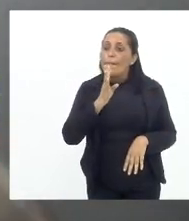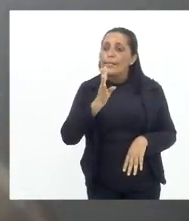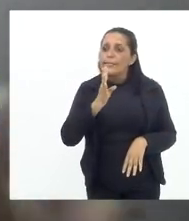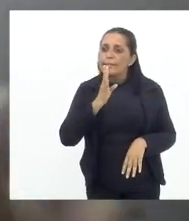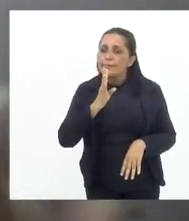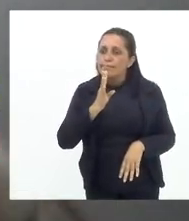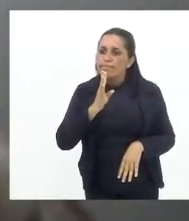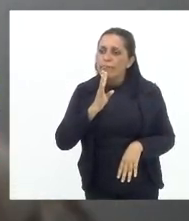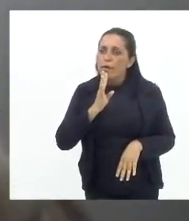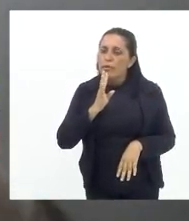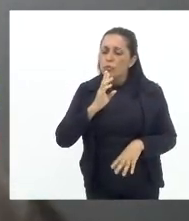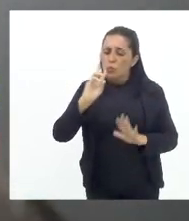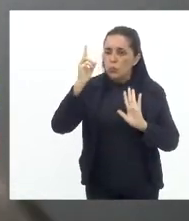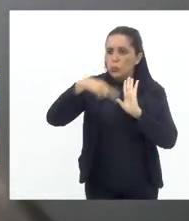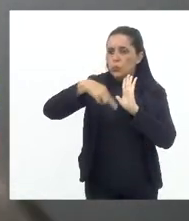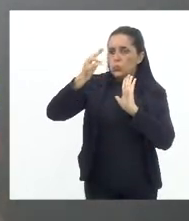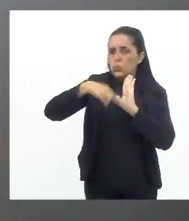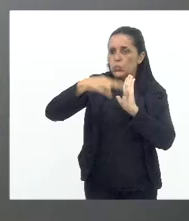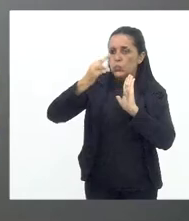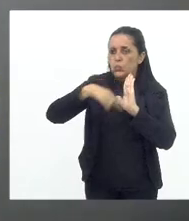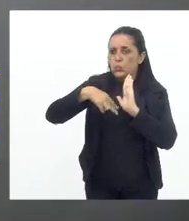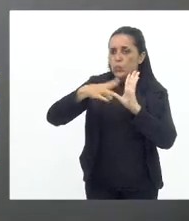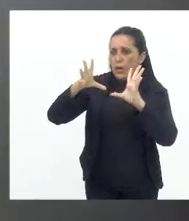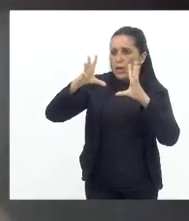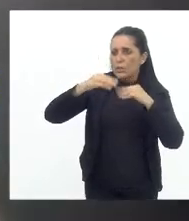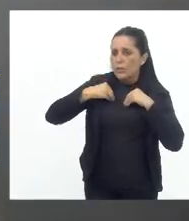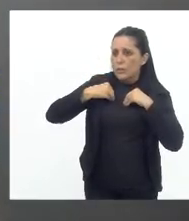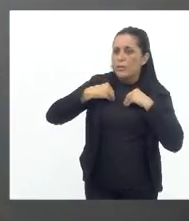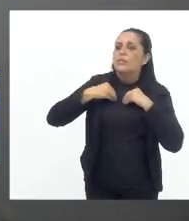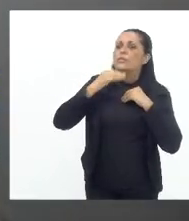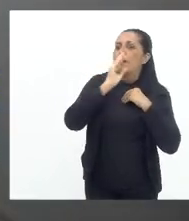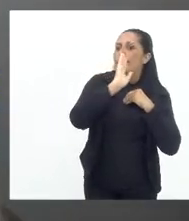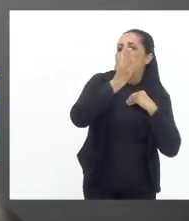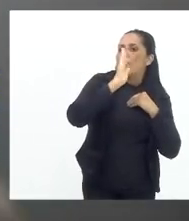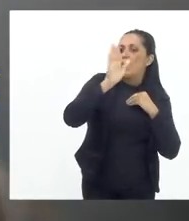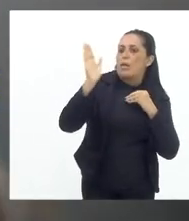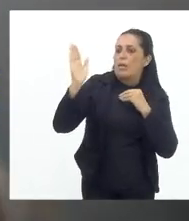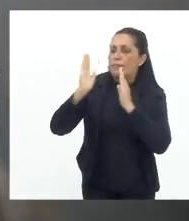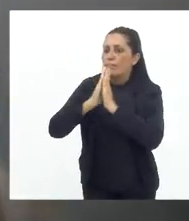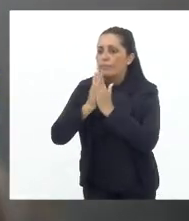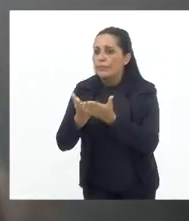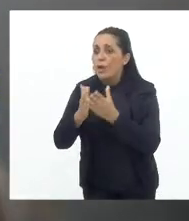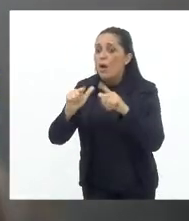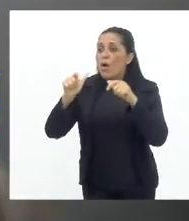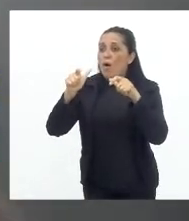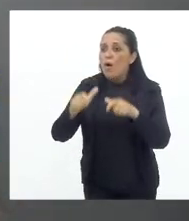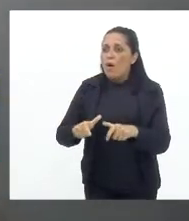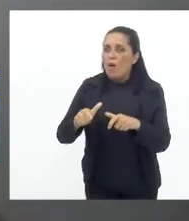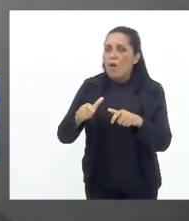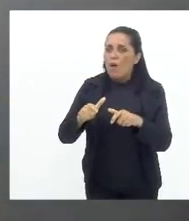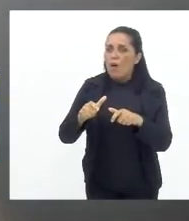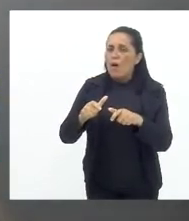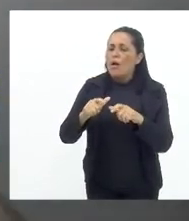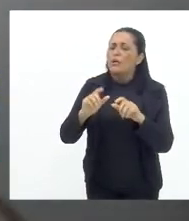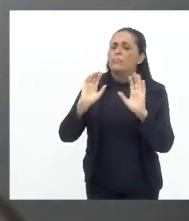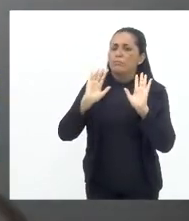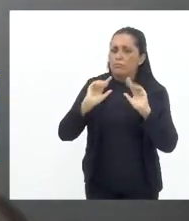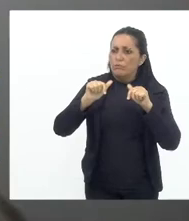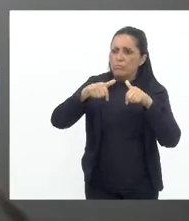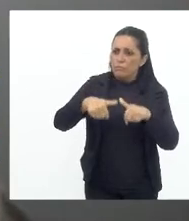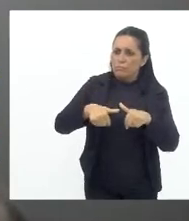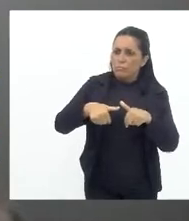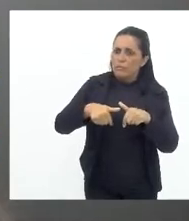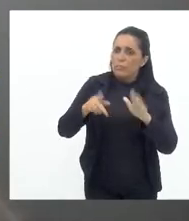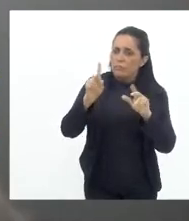vir com a leitura adquirida exatamente na biblioteca onde o apenado está comprando alguma